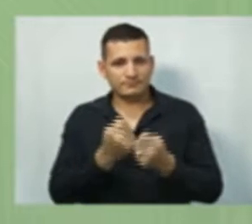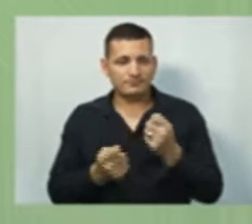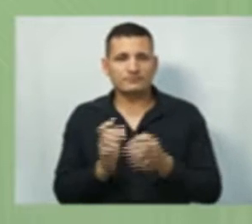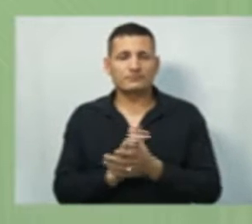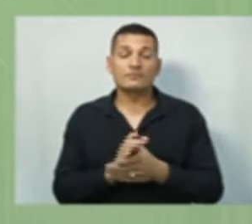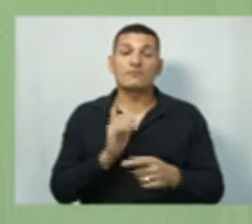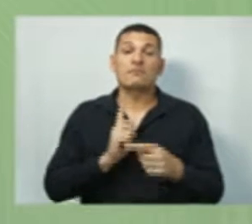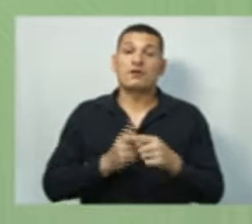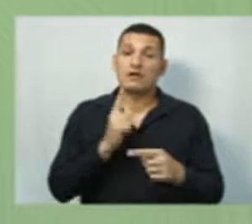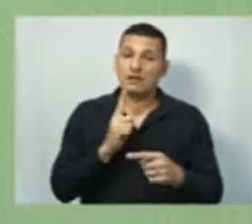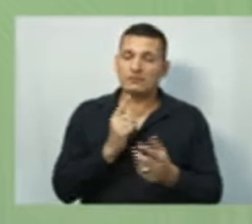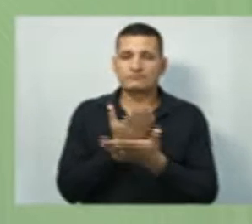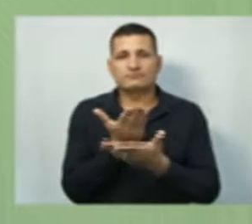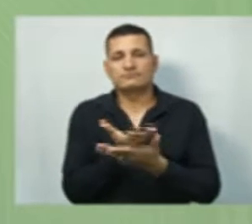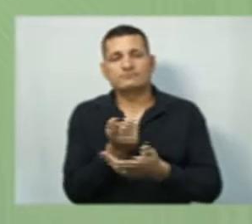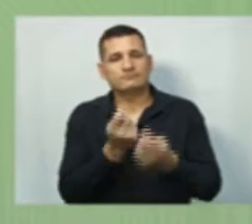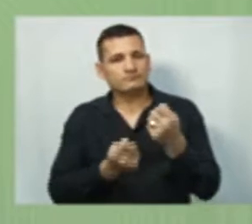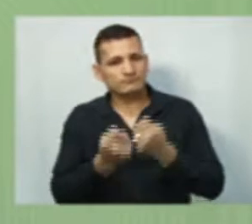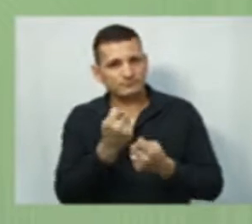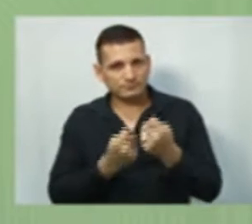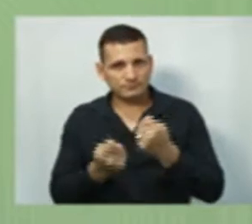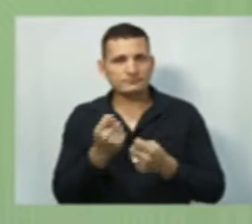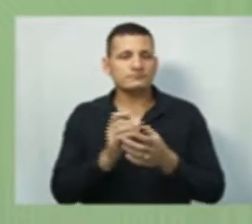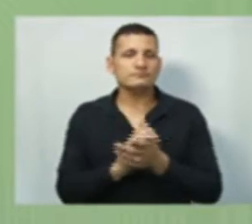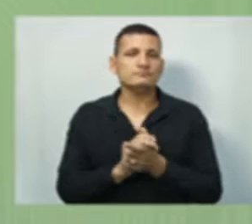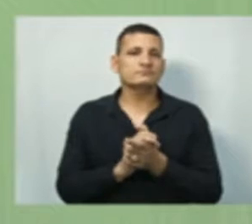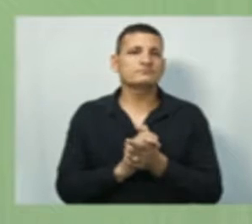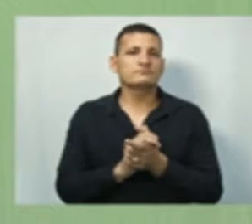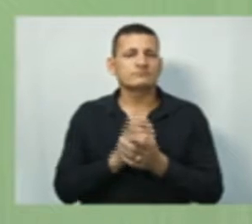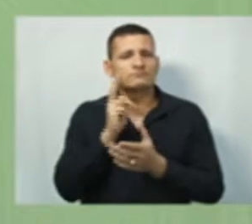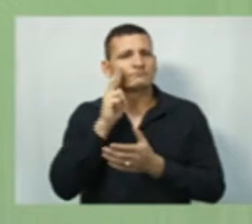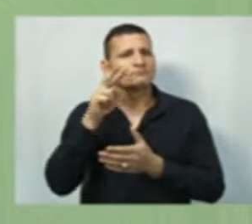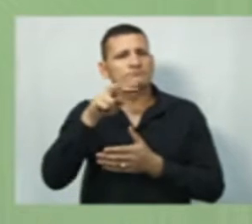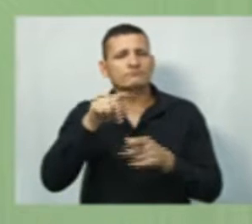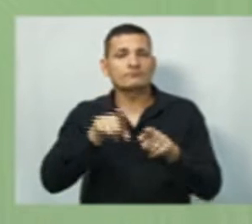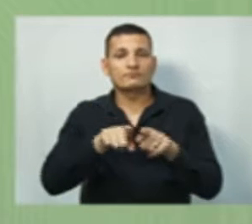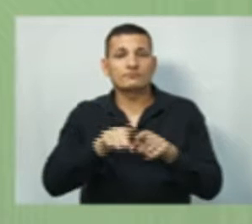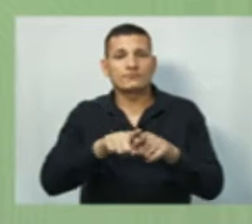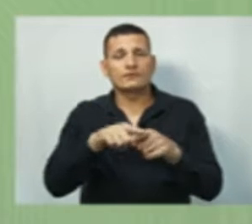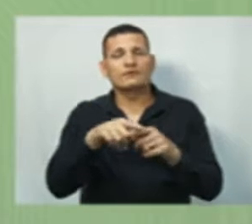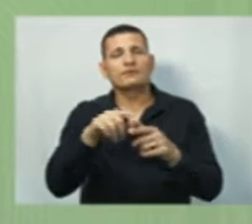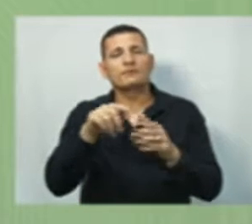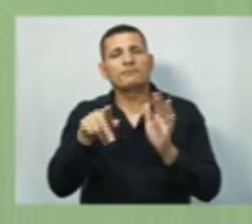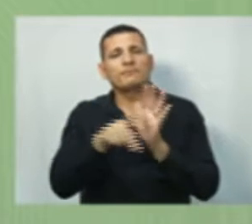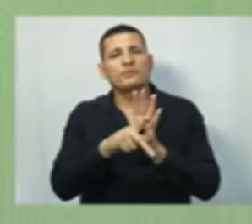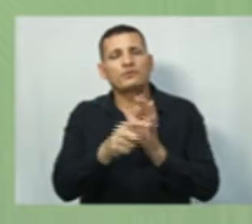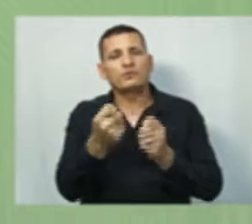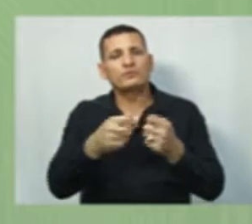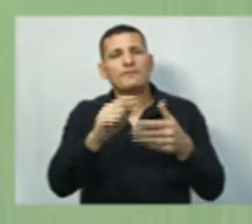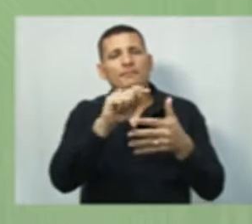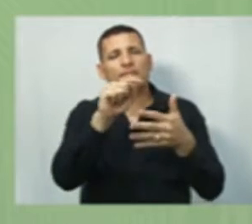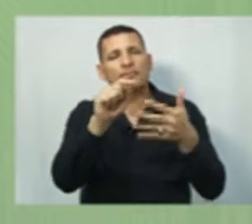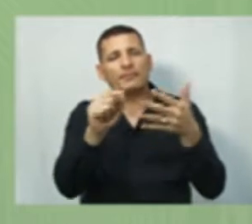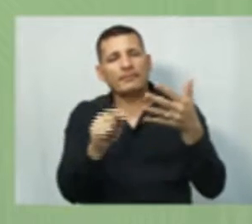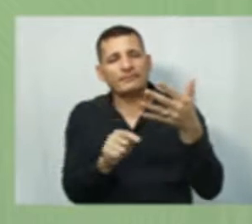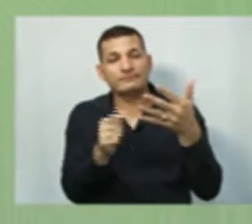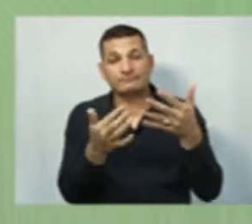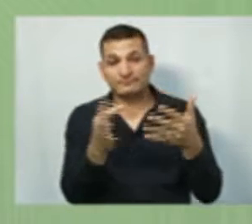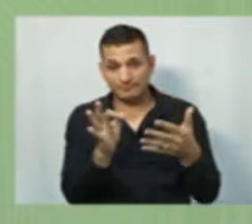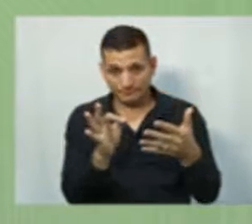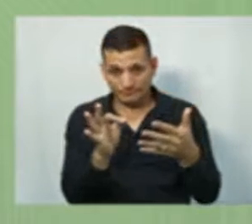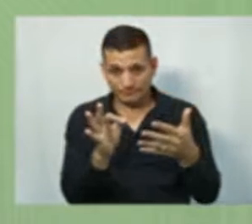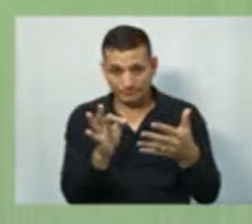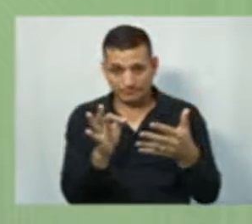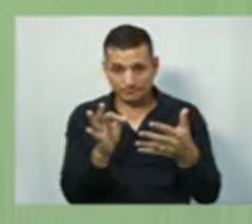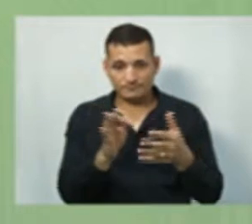pelos quais estudar economia, vamos ver os 10 princípios de economia e vamos estudar o fluxo circular da